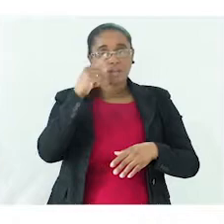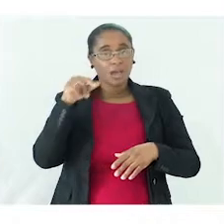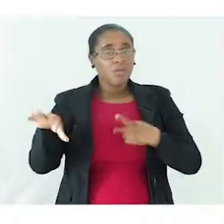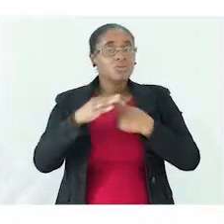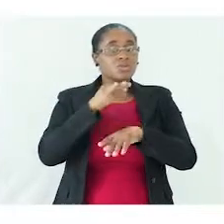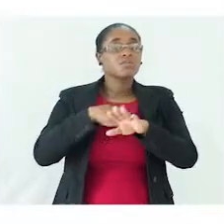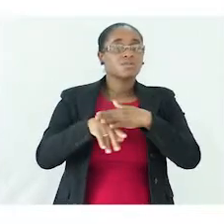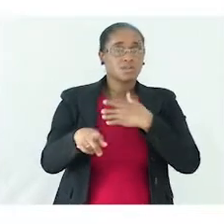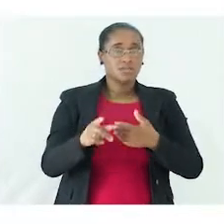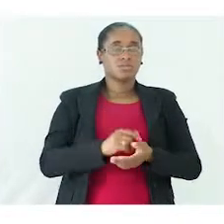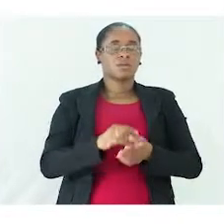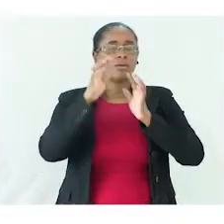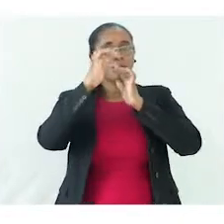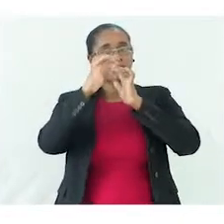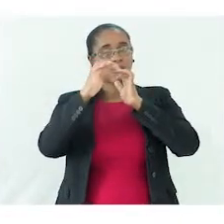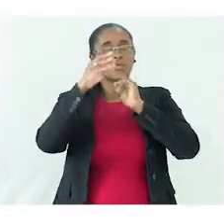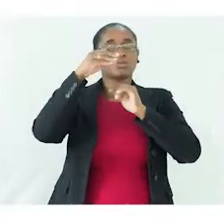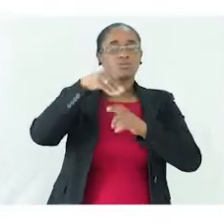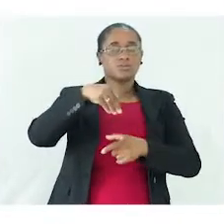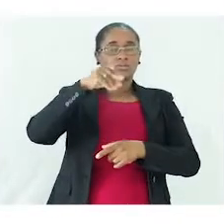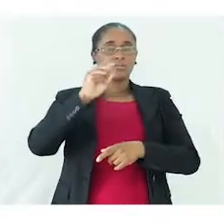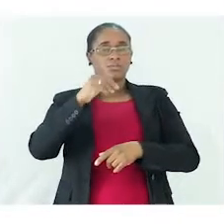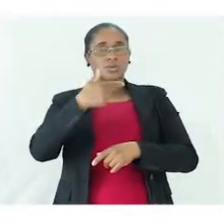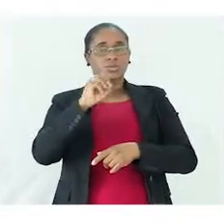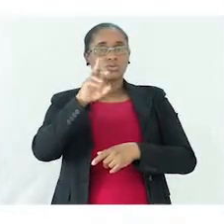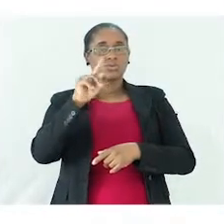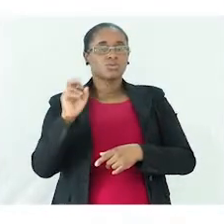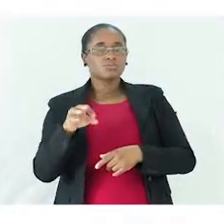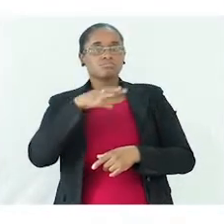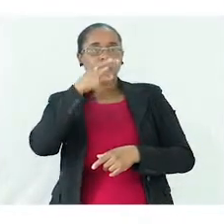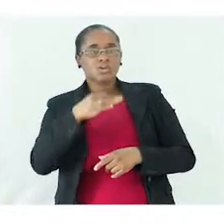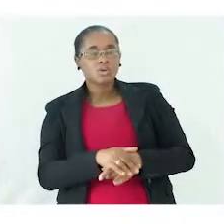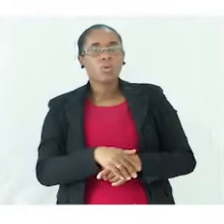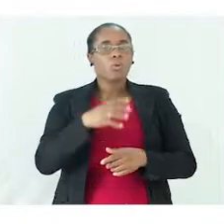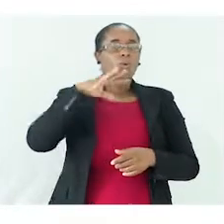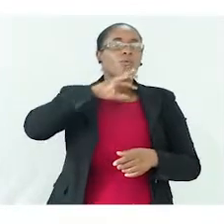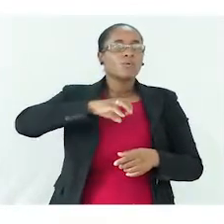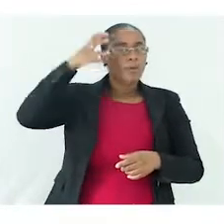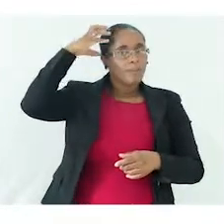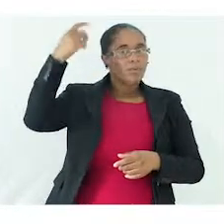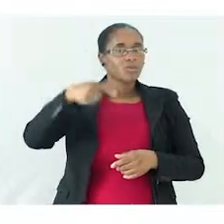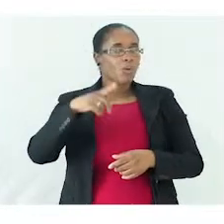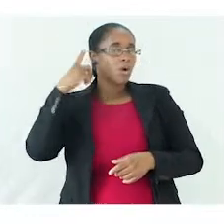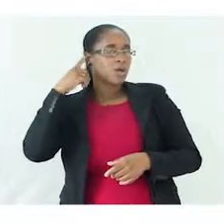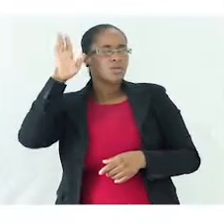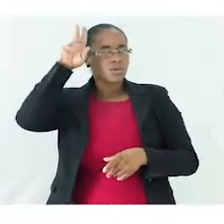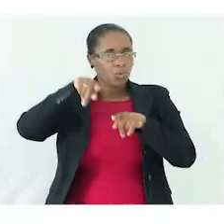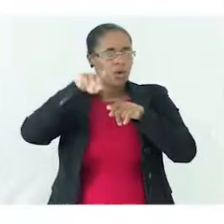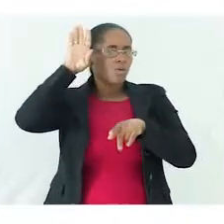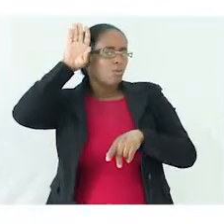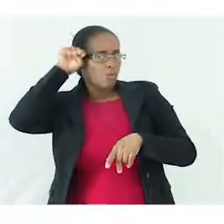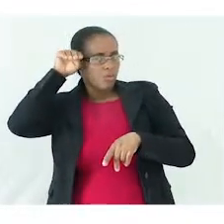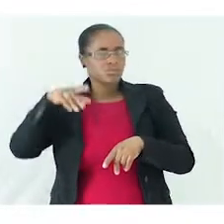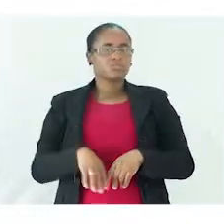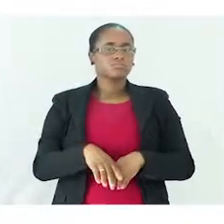As flautas dos pastores diziam: o príncipe tem orelhas de burro. O príncipe